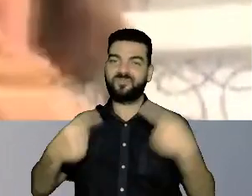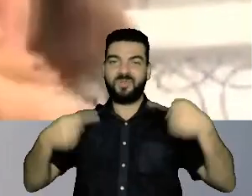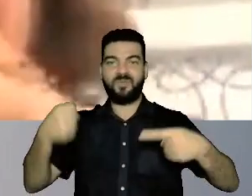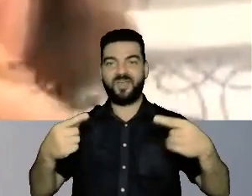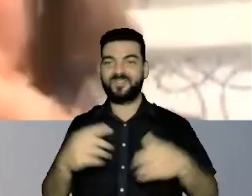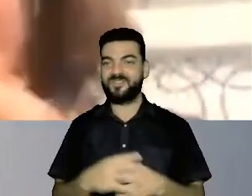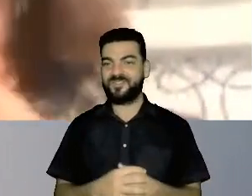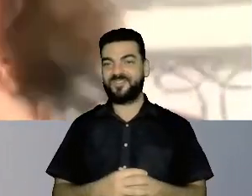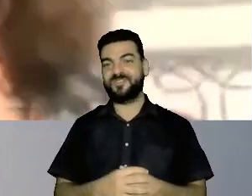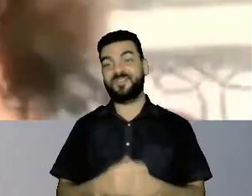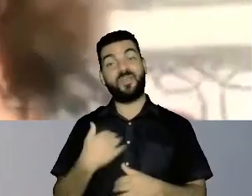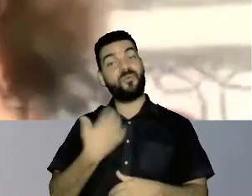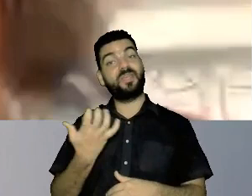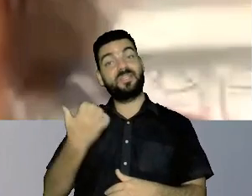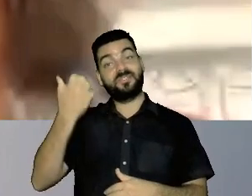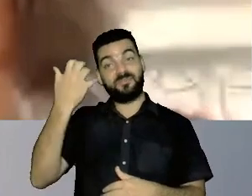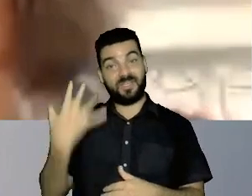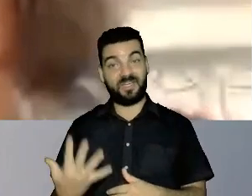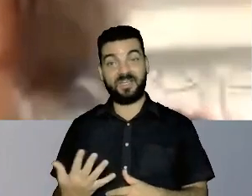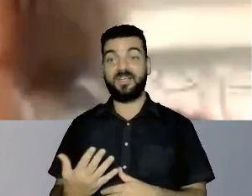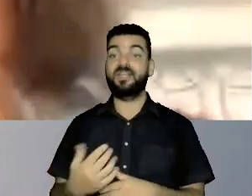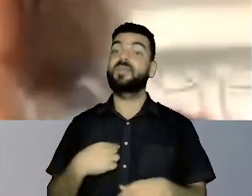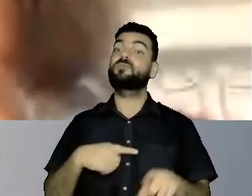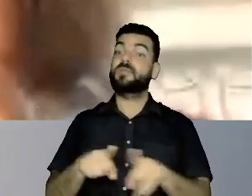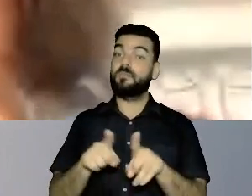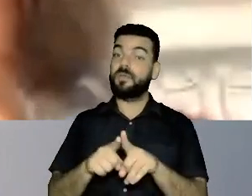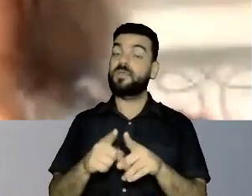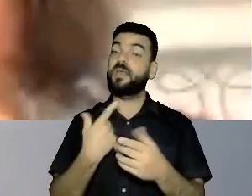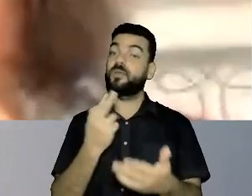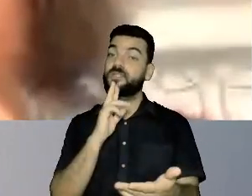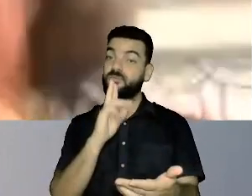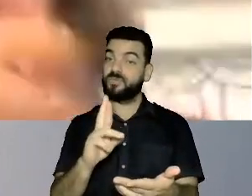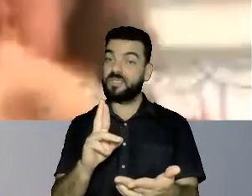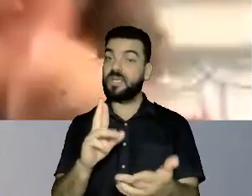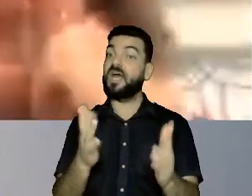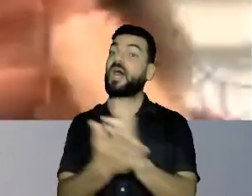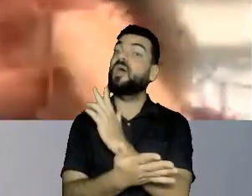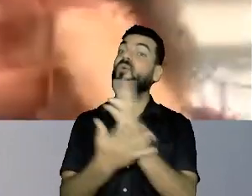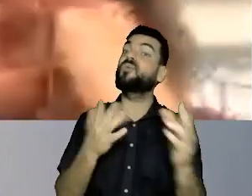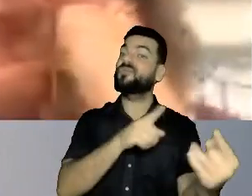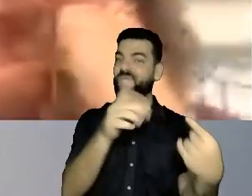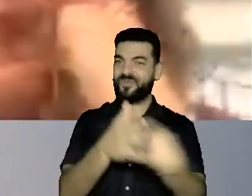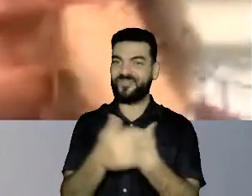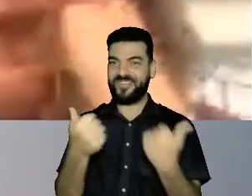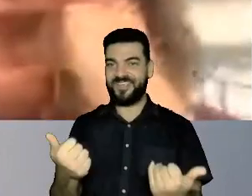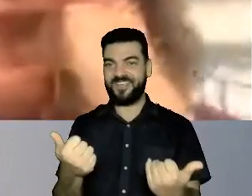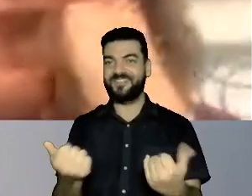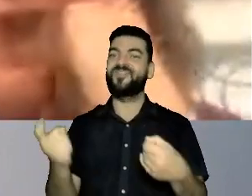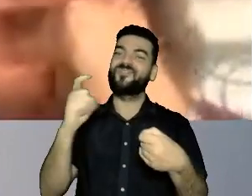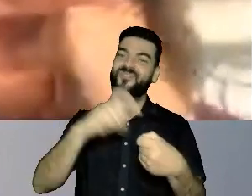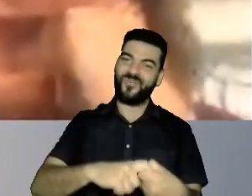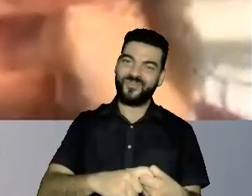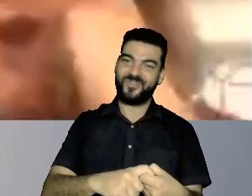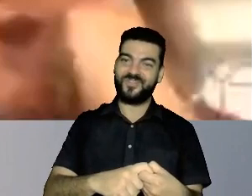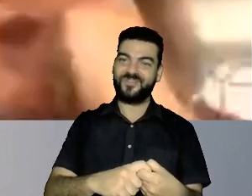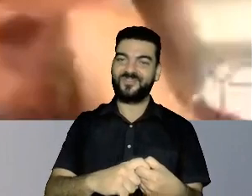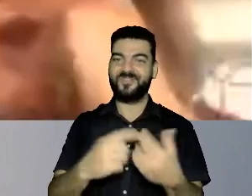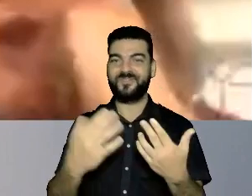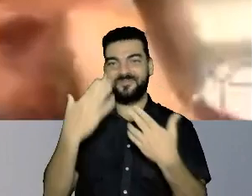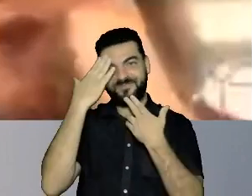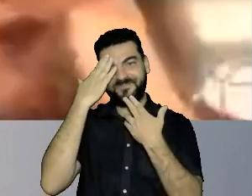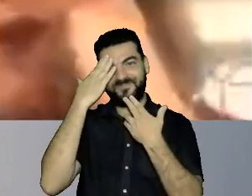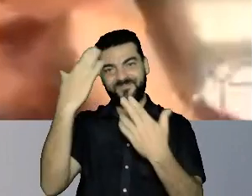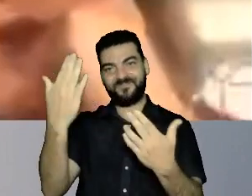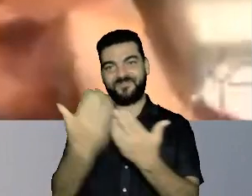cada vez mais esse olhar. Espero ter contribuído nessa que eu gostaria de trazer para vocês e espero também ter